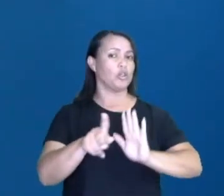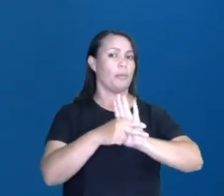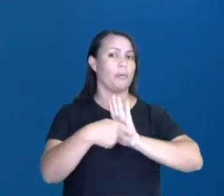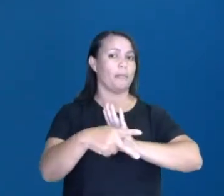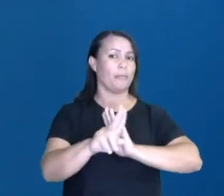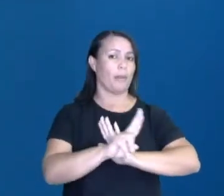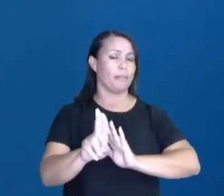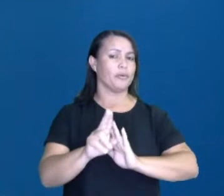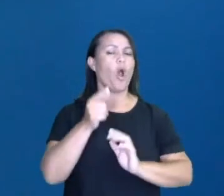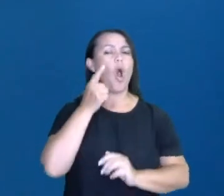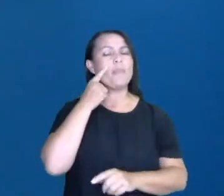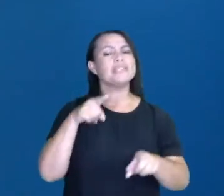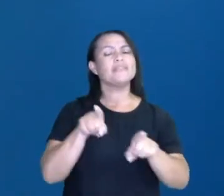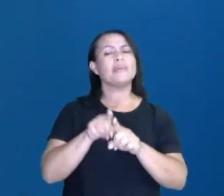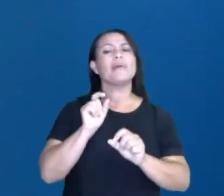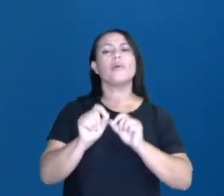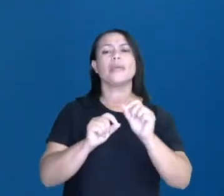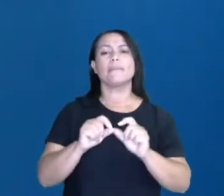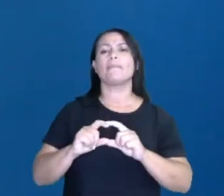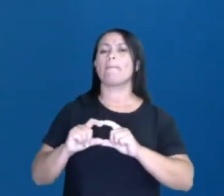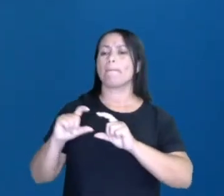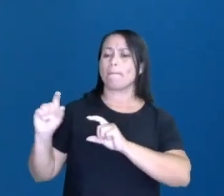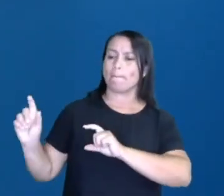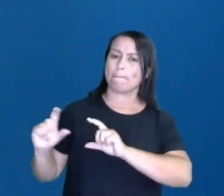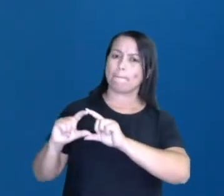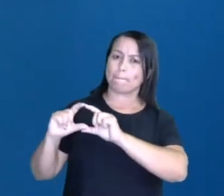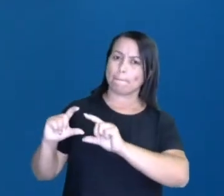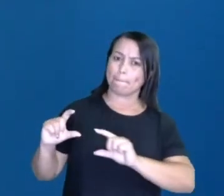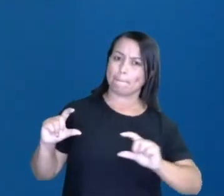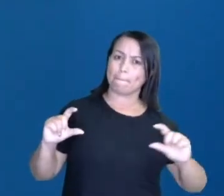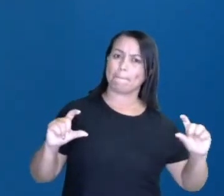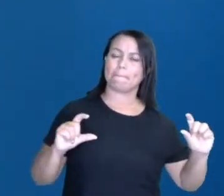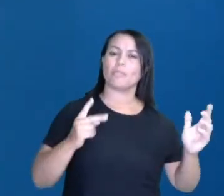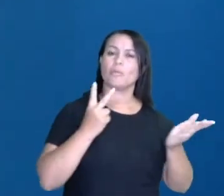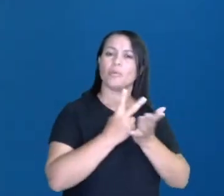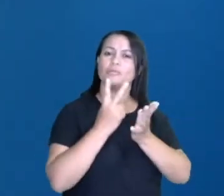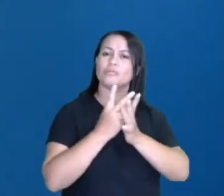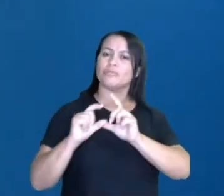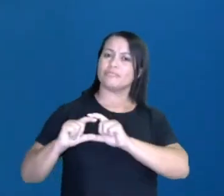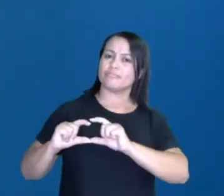próprio. Observe também agora, quando a gente continua a frase,